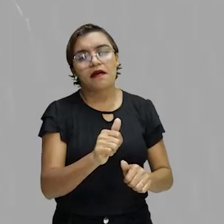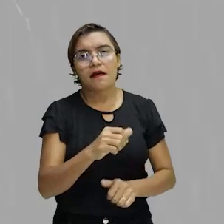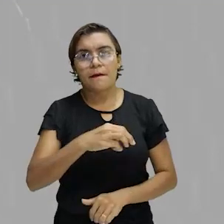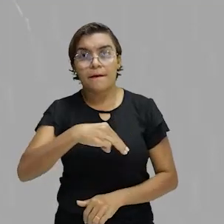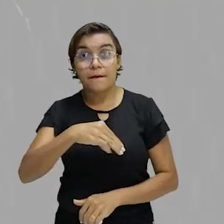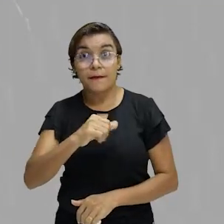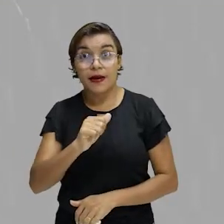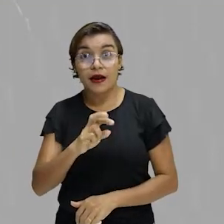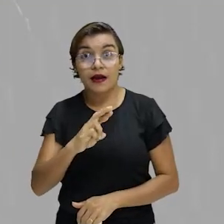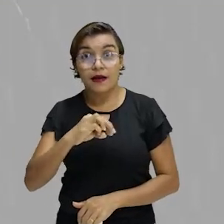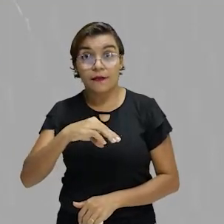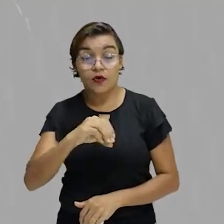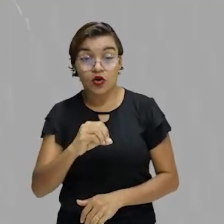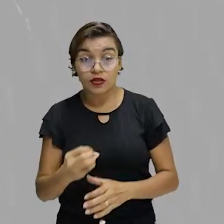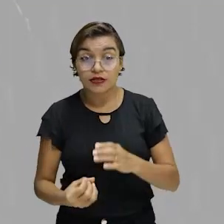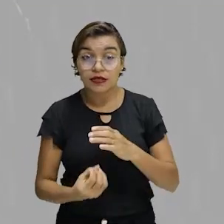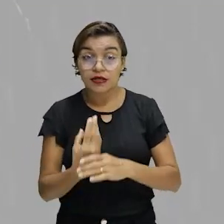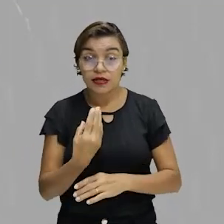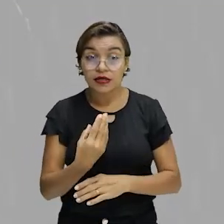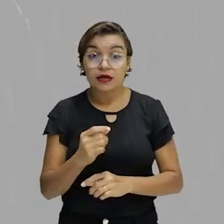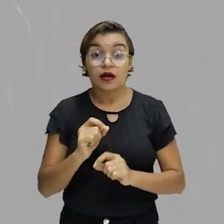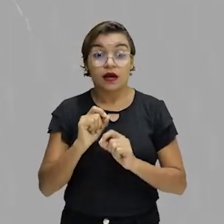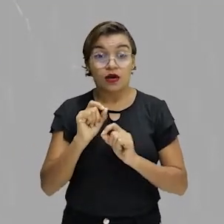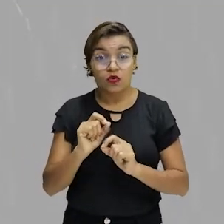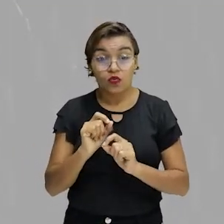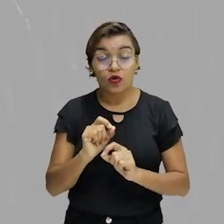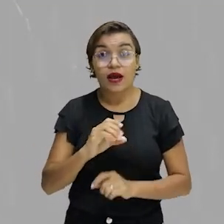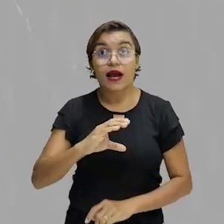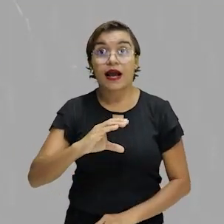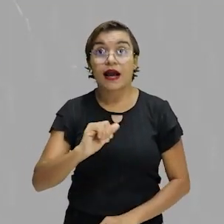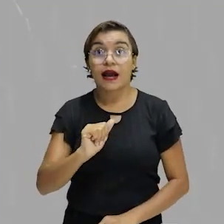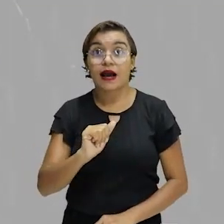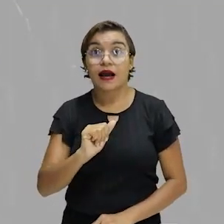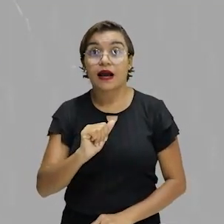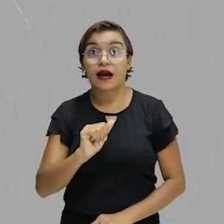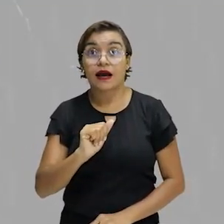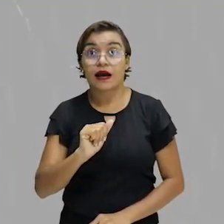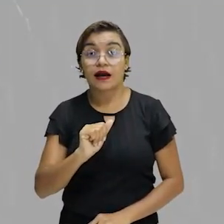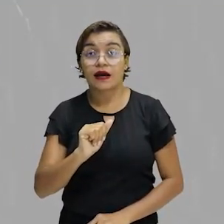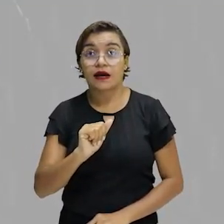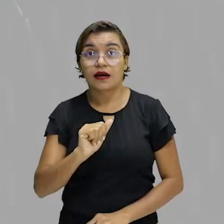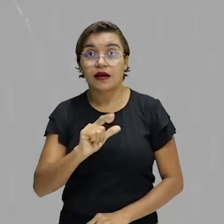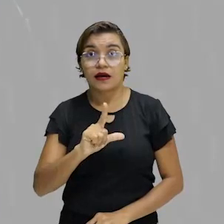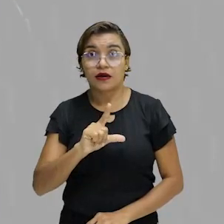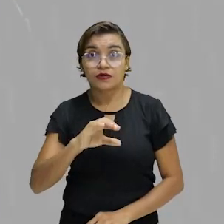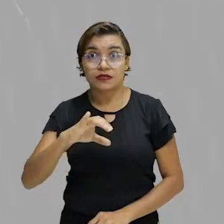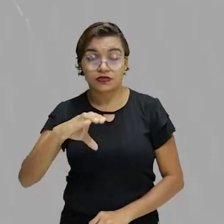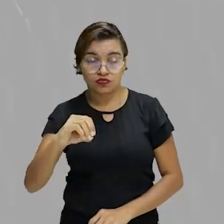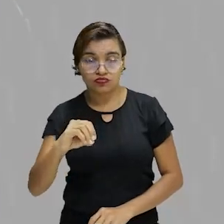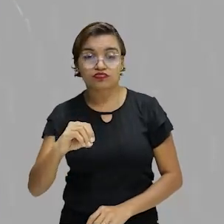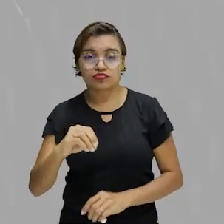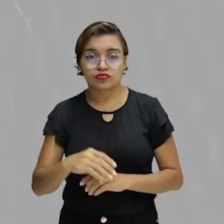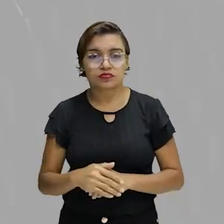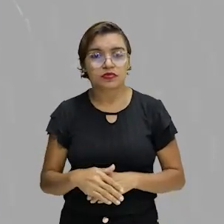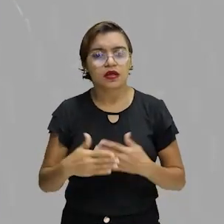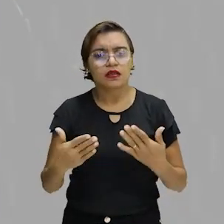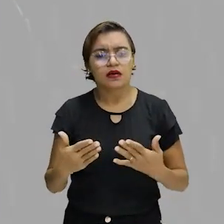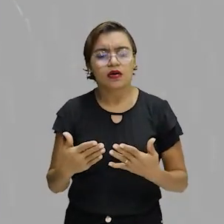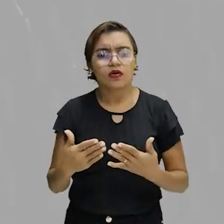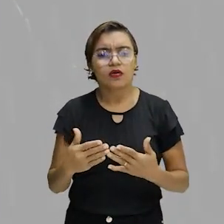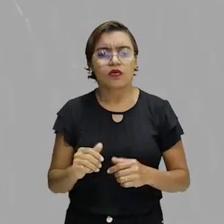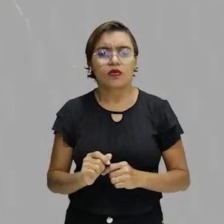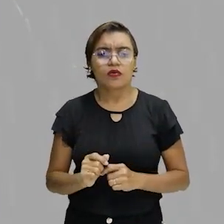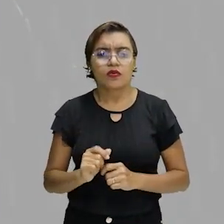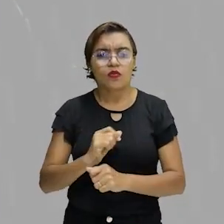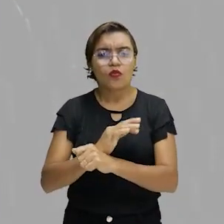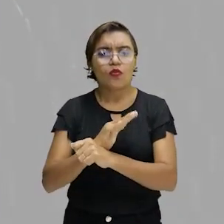vai produzir O sulfato de cálcio e o H2 co3 o ácido carbônico esse ácido carbônico